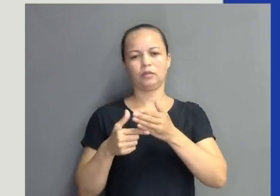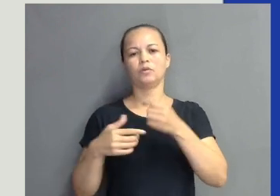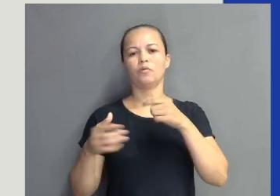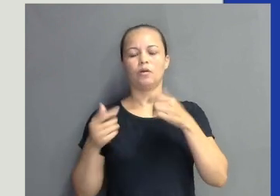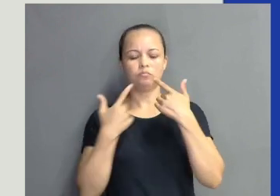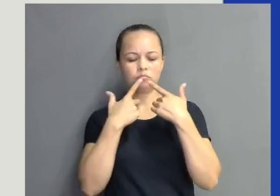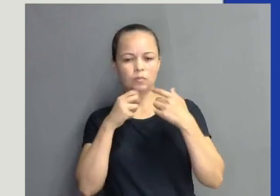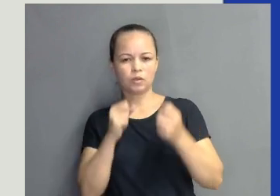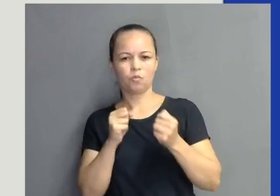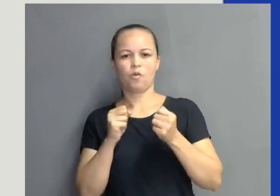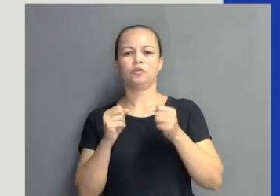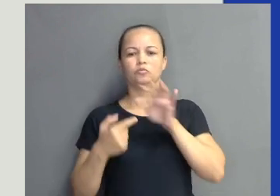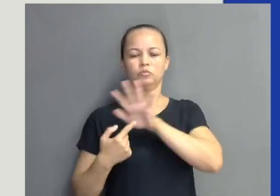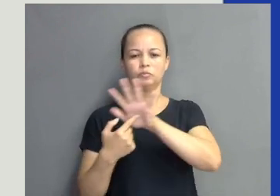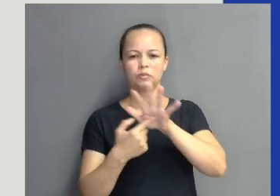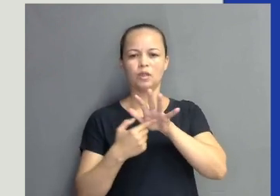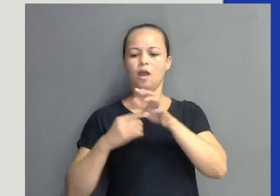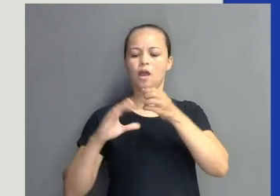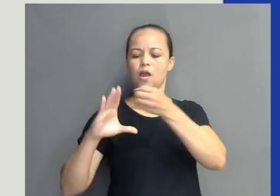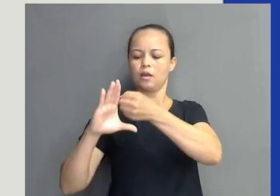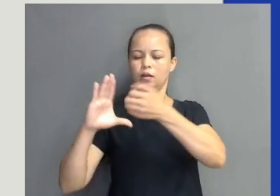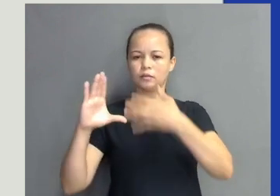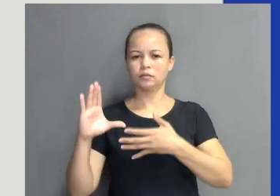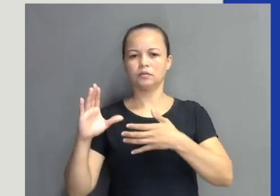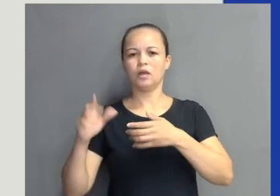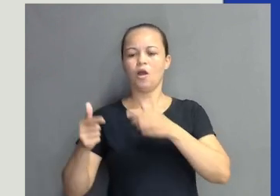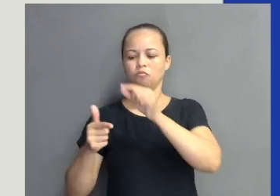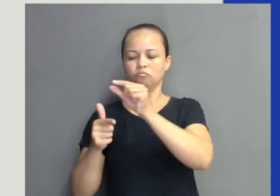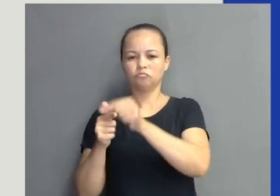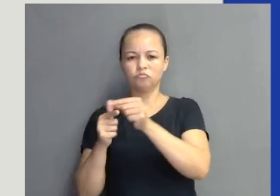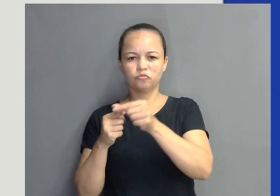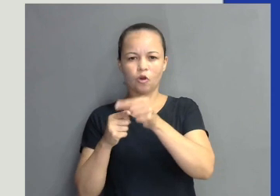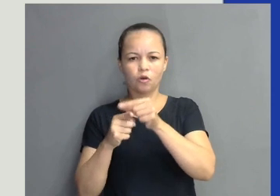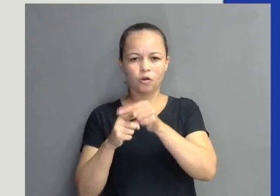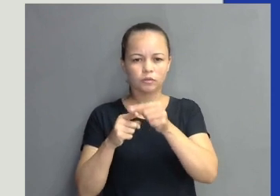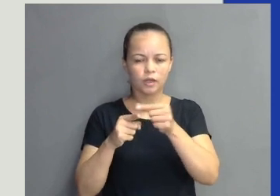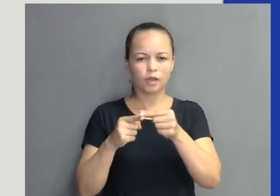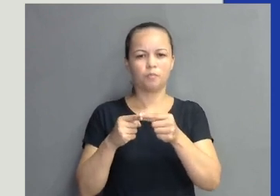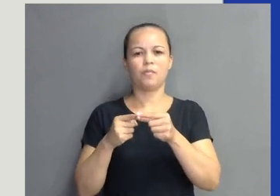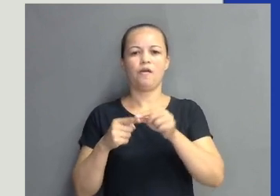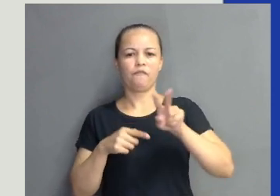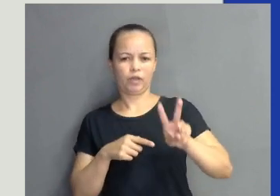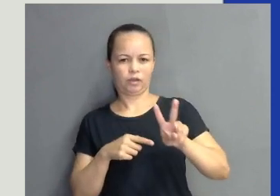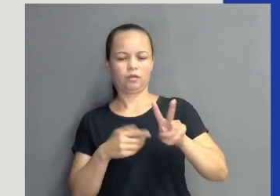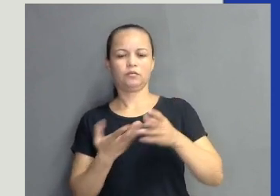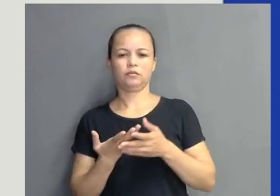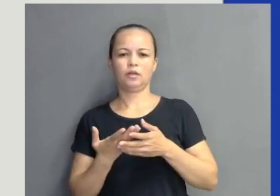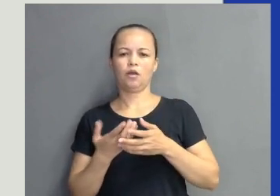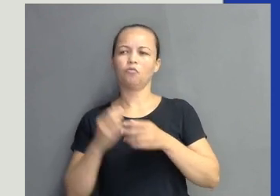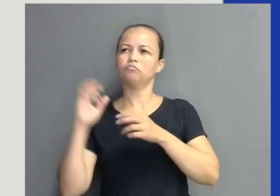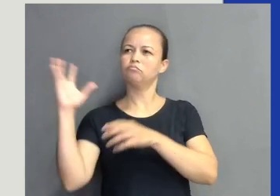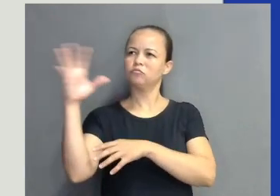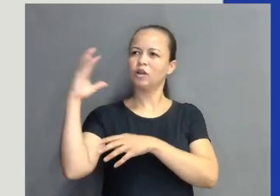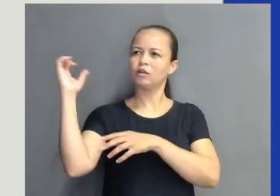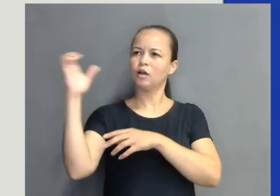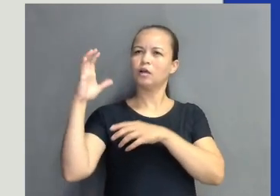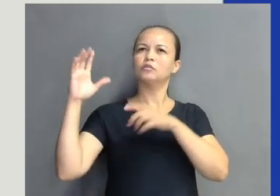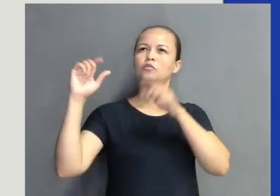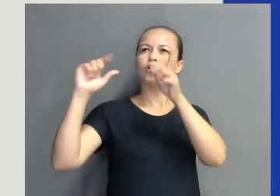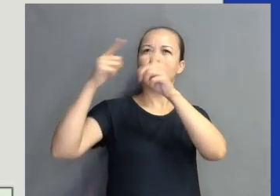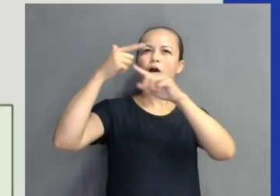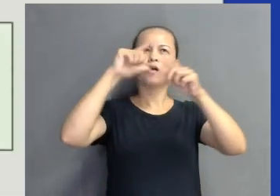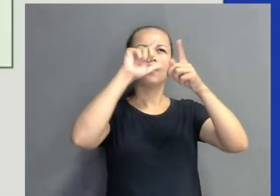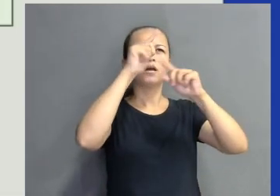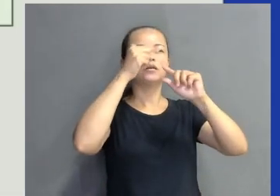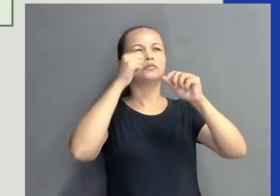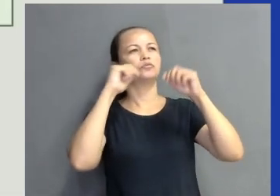vento varria. Essa repetição de palavras, né, com a consoante V, né, ela caracteriza aí numa aliteração.